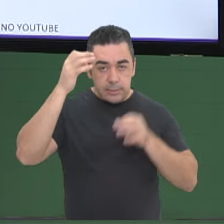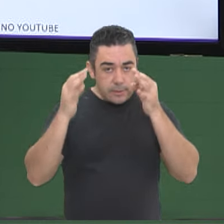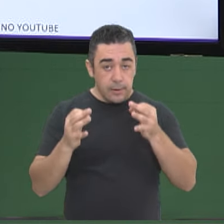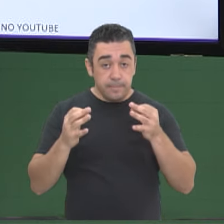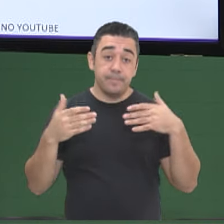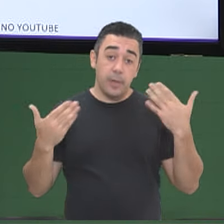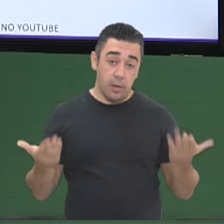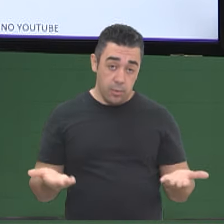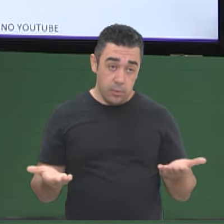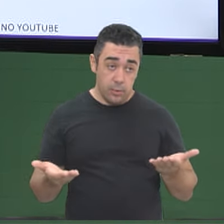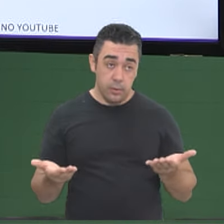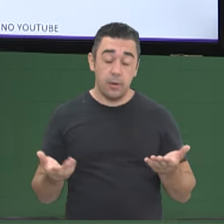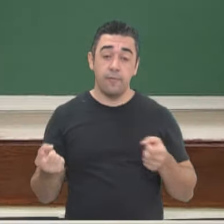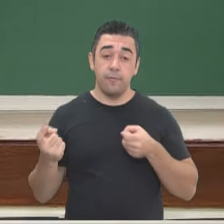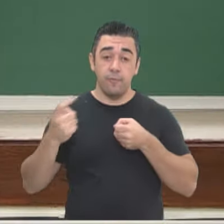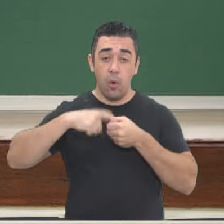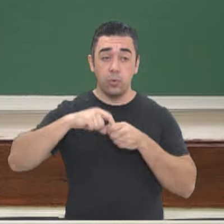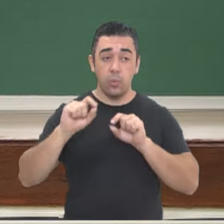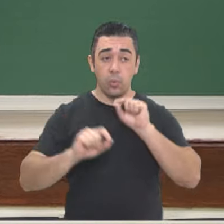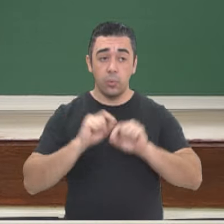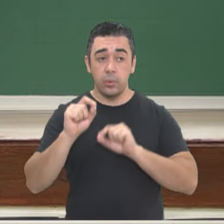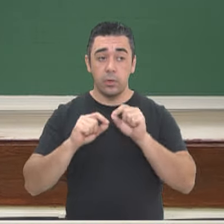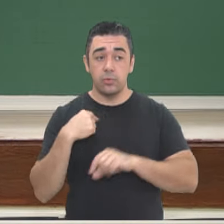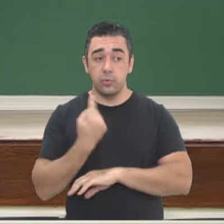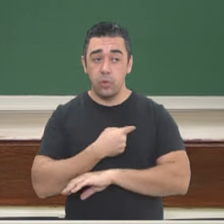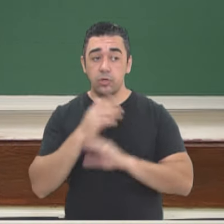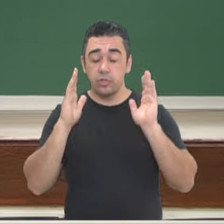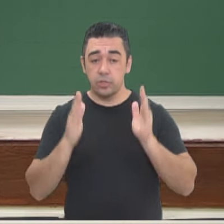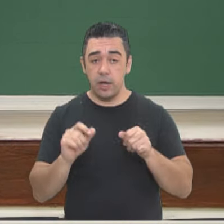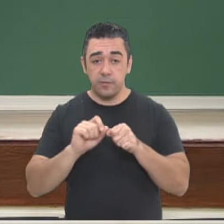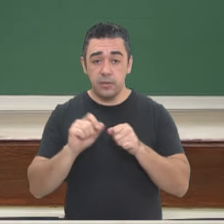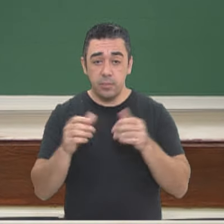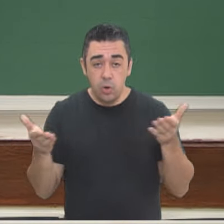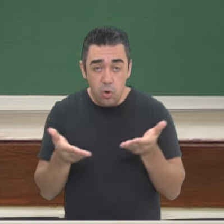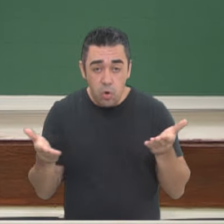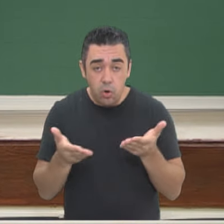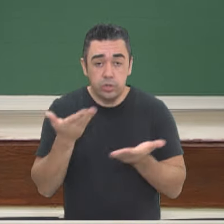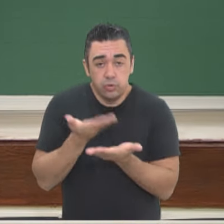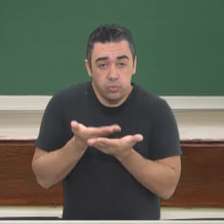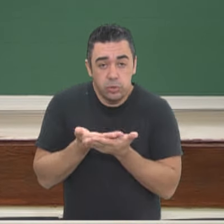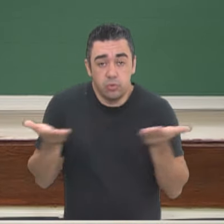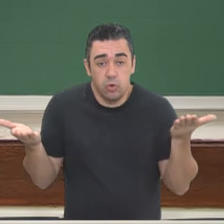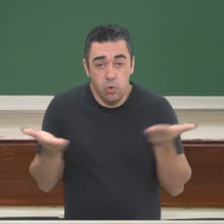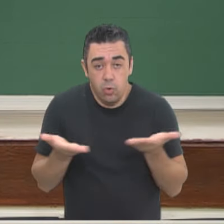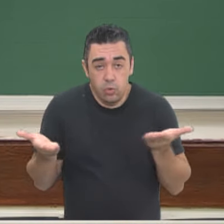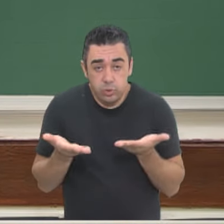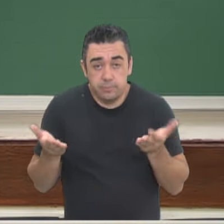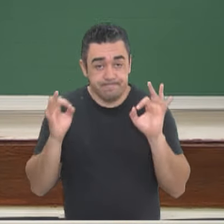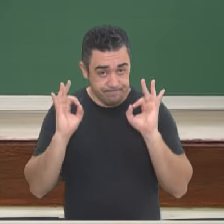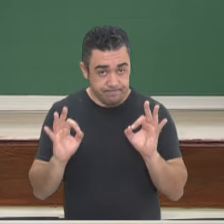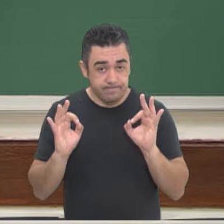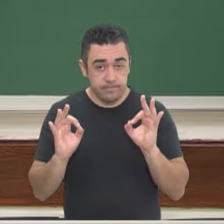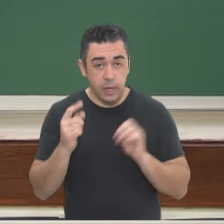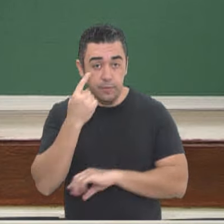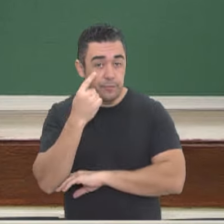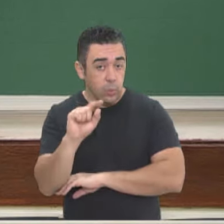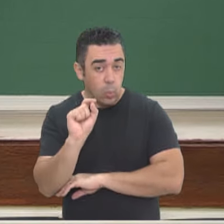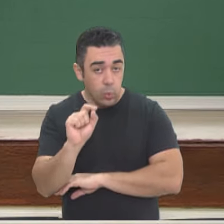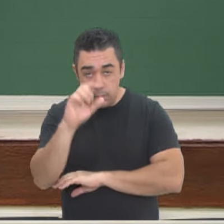Muito bem, vamos retomar agora o que nós fizemos hoje. O que a gente estudou hoje, certo? Nós vimos